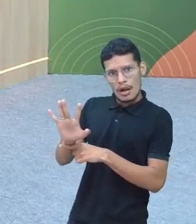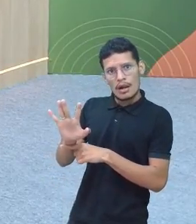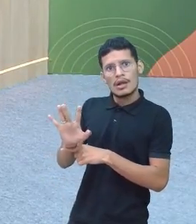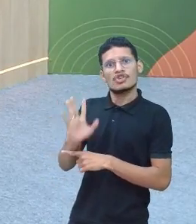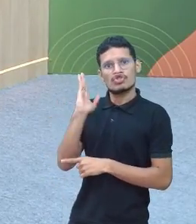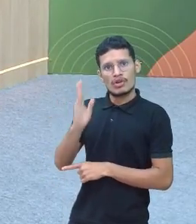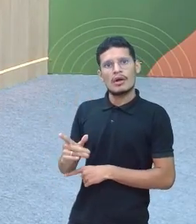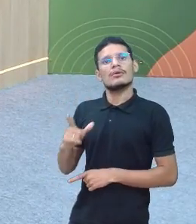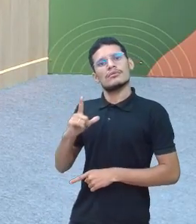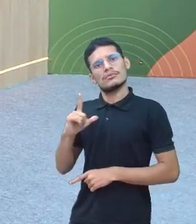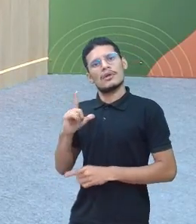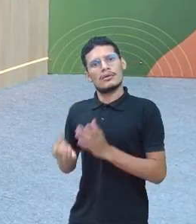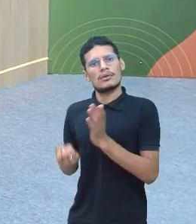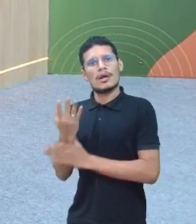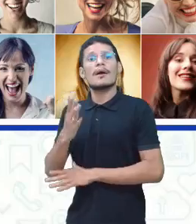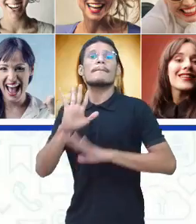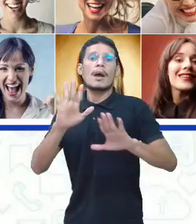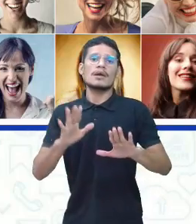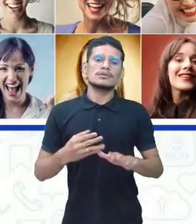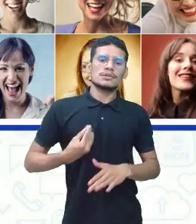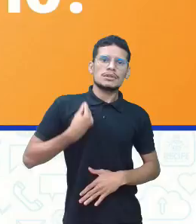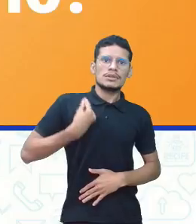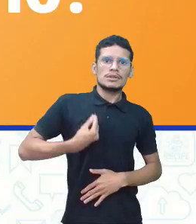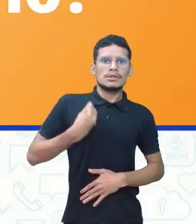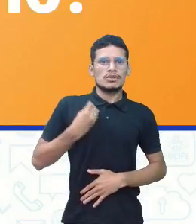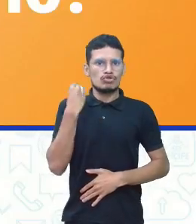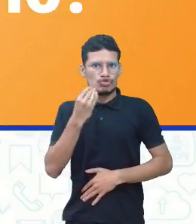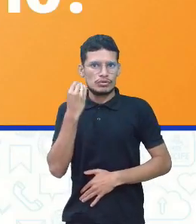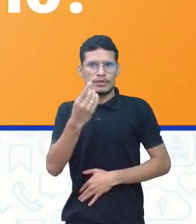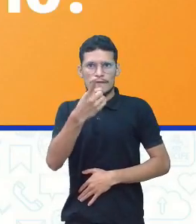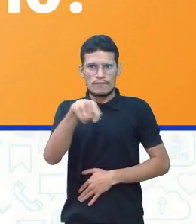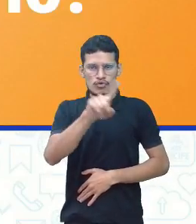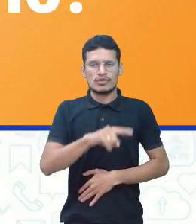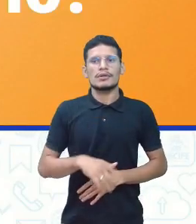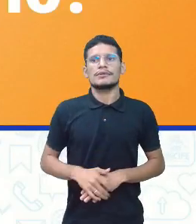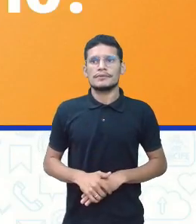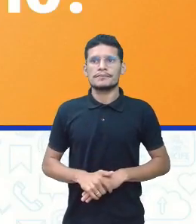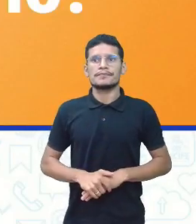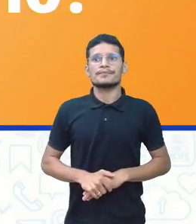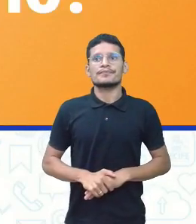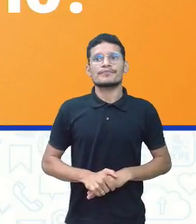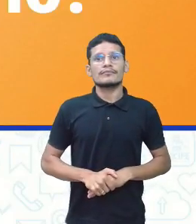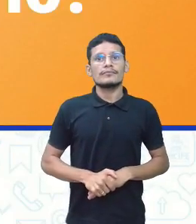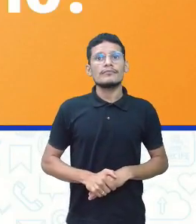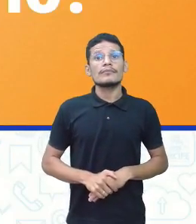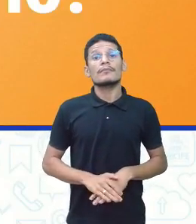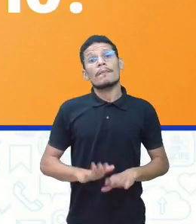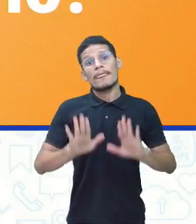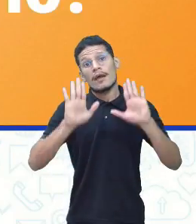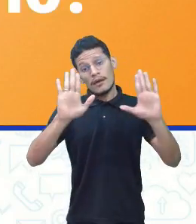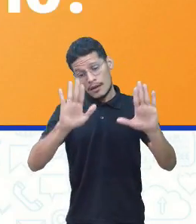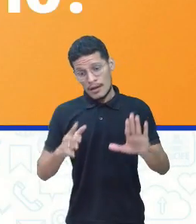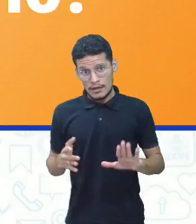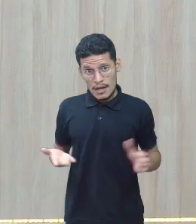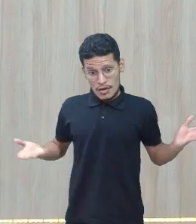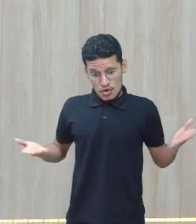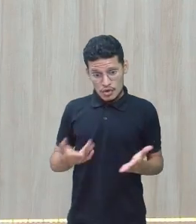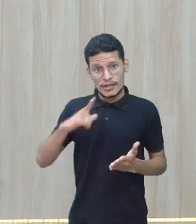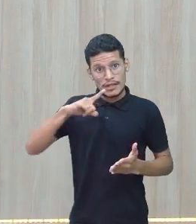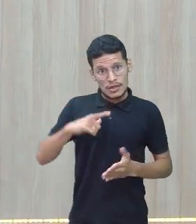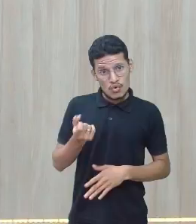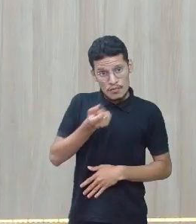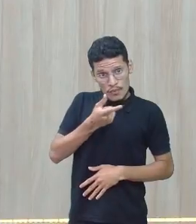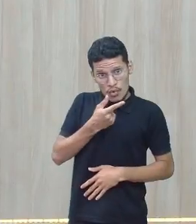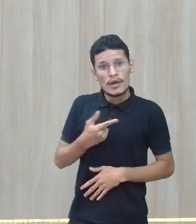mais atrelada ao dia a dia de vocês, tá certo? E então, agora que a gente já viu que precisa de humor, um